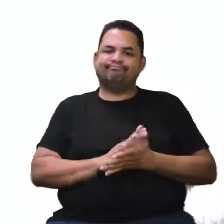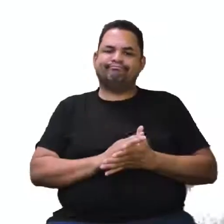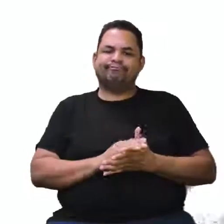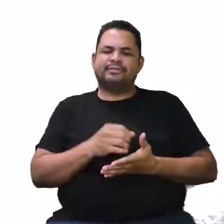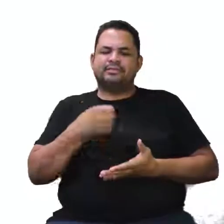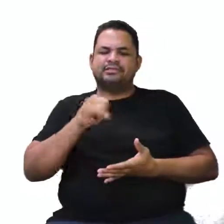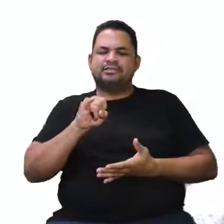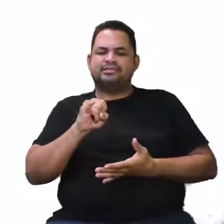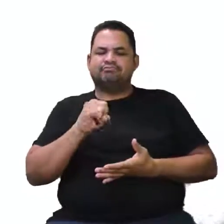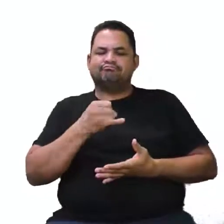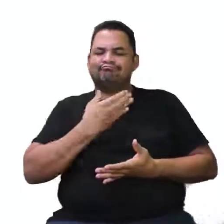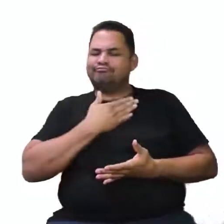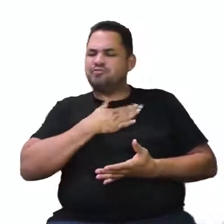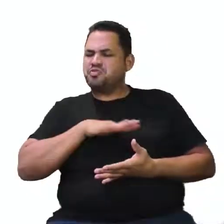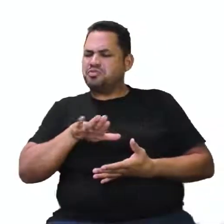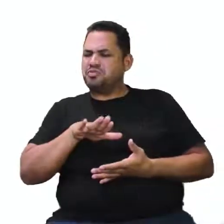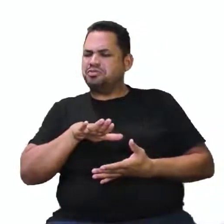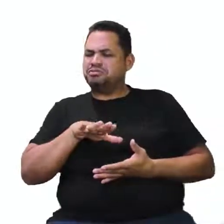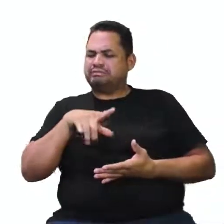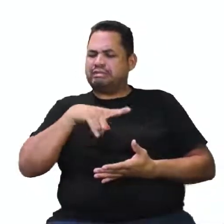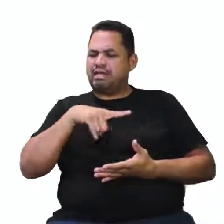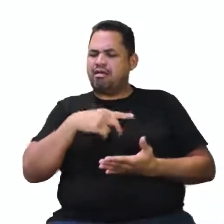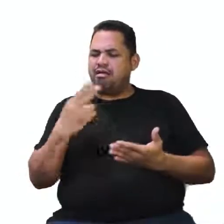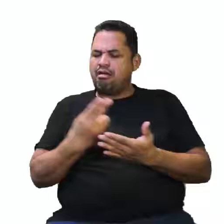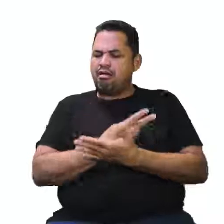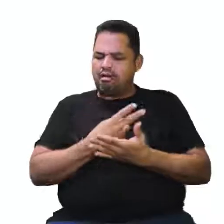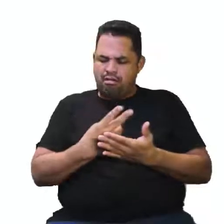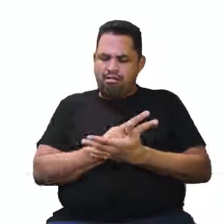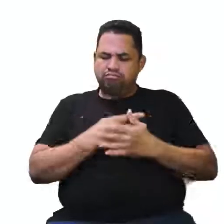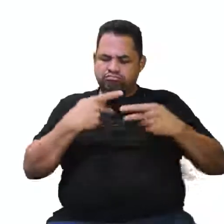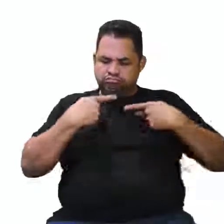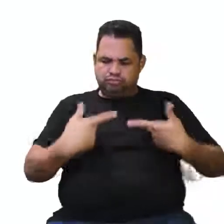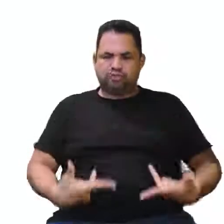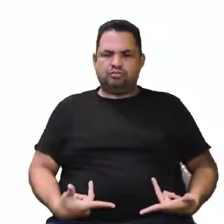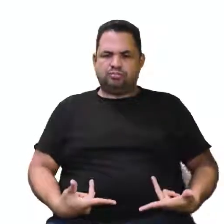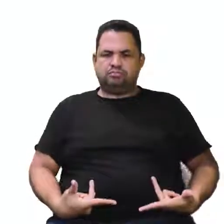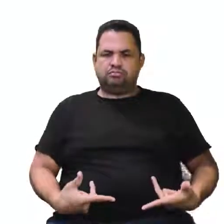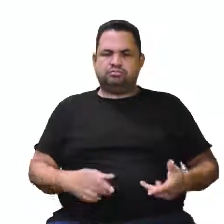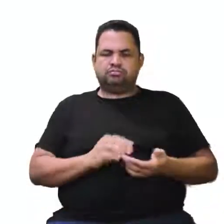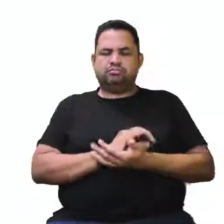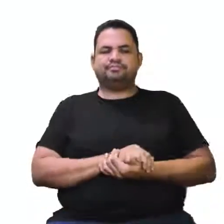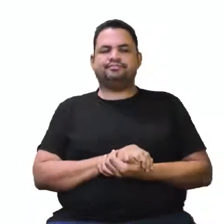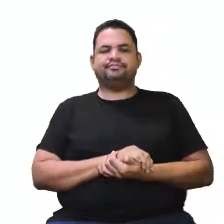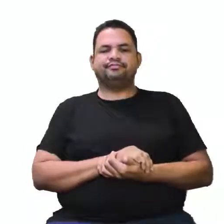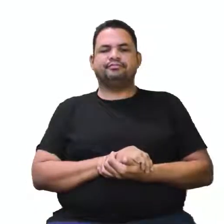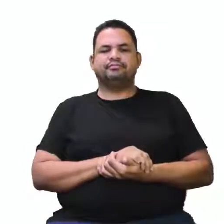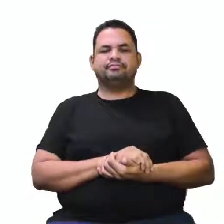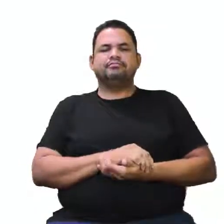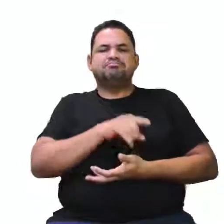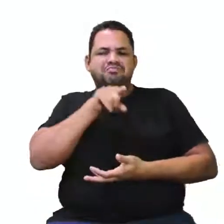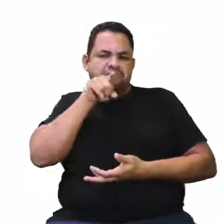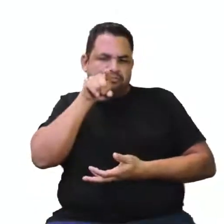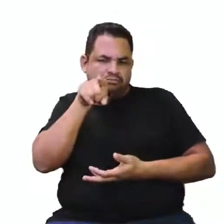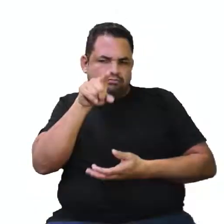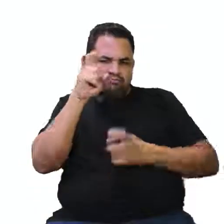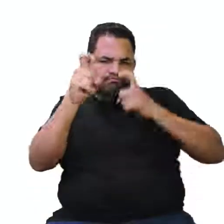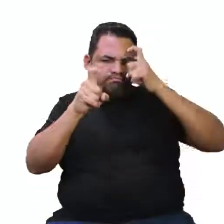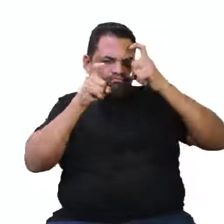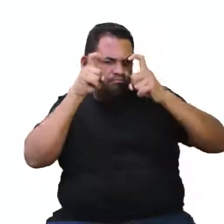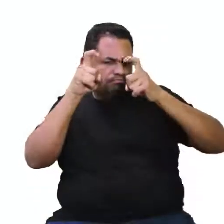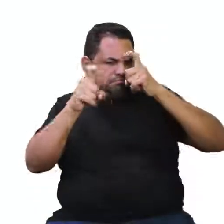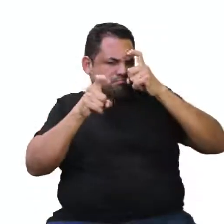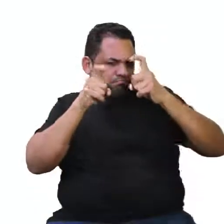gosta, há algo errado com ele? Deixa eu ver. O que tem de errado, né? Você se